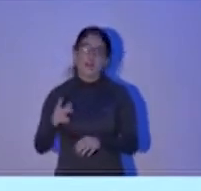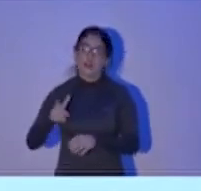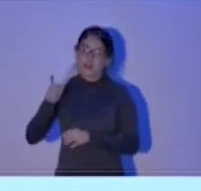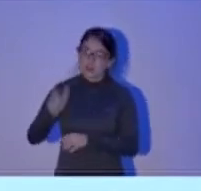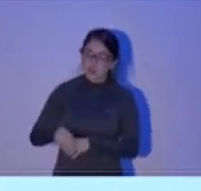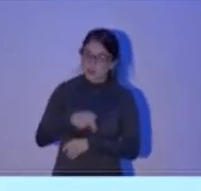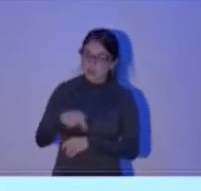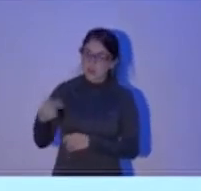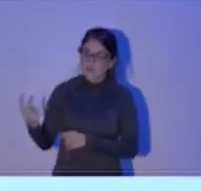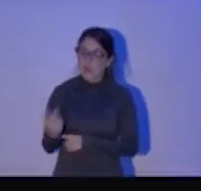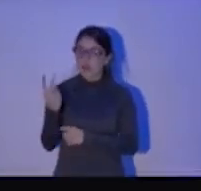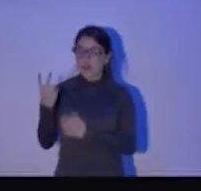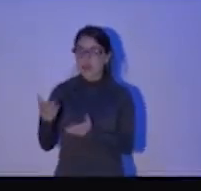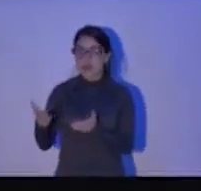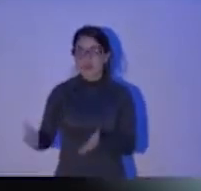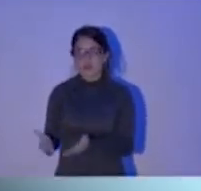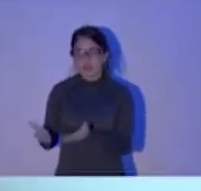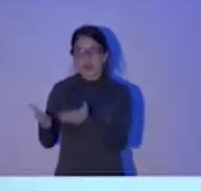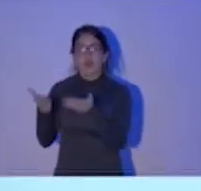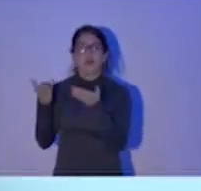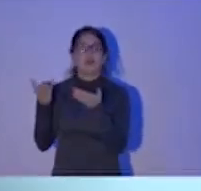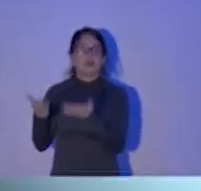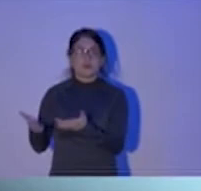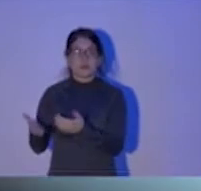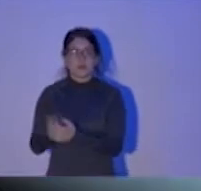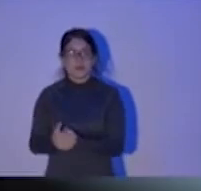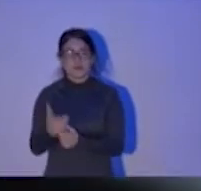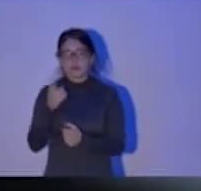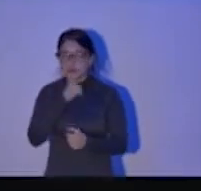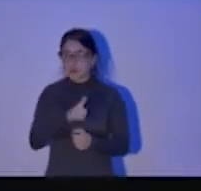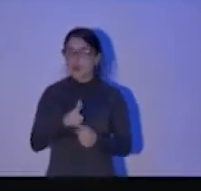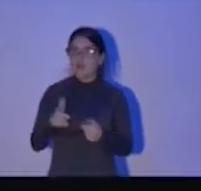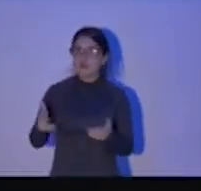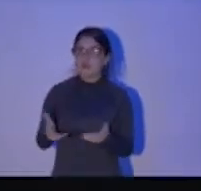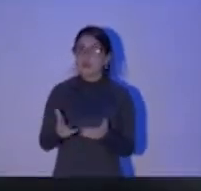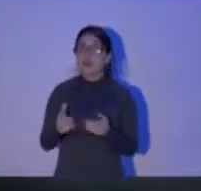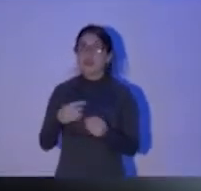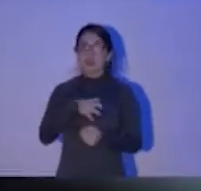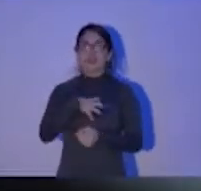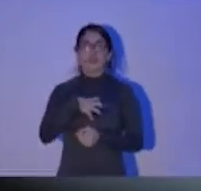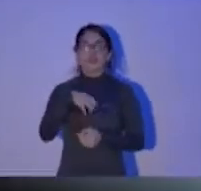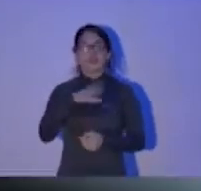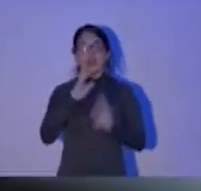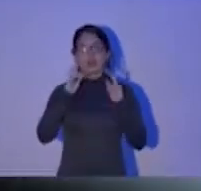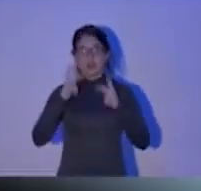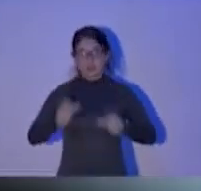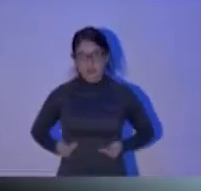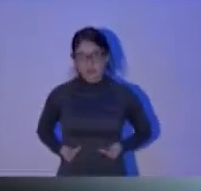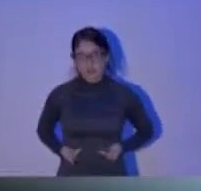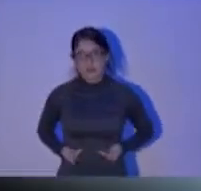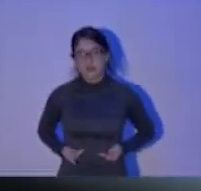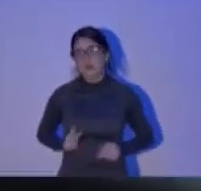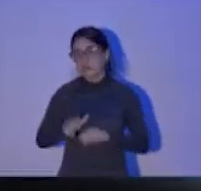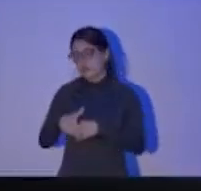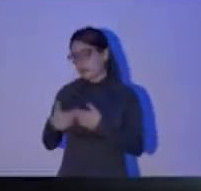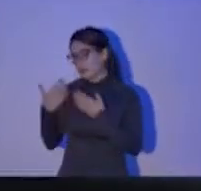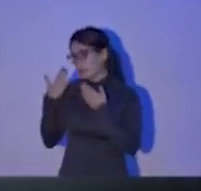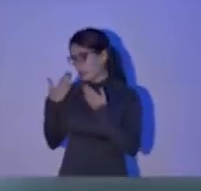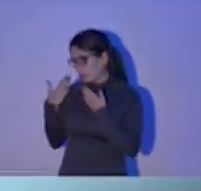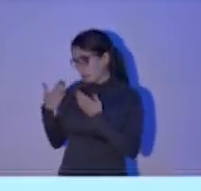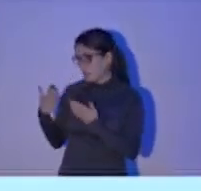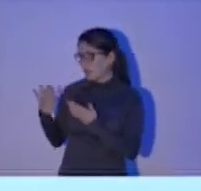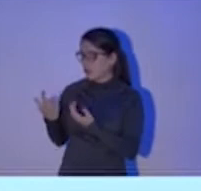as pessoas que movem a educação e que nos fazem sentir e nos tornar mais gente. Luiz Miguel, também muito obrigada por